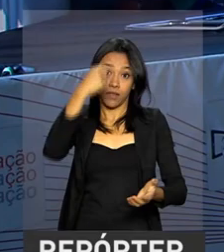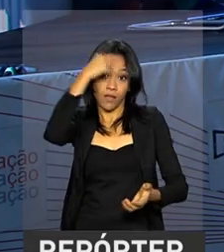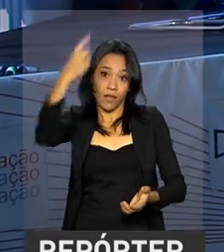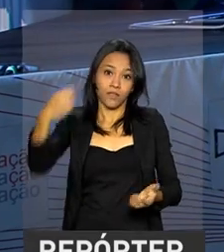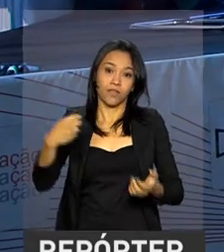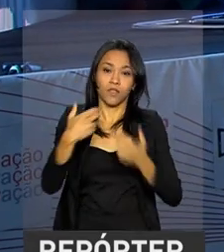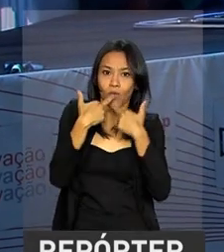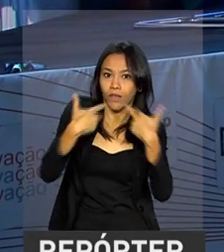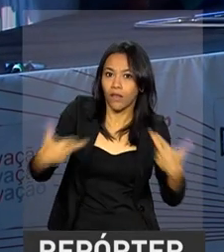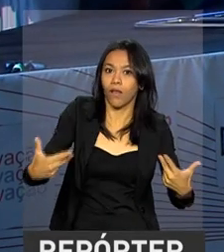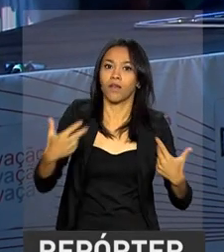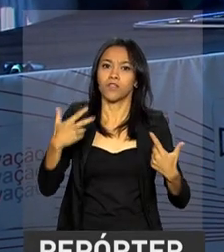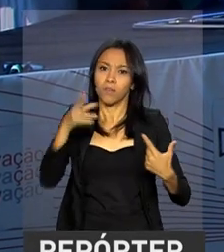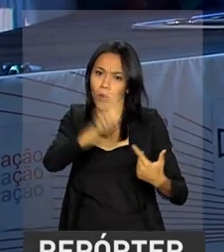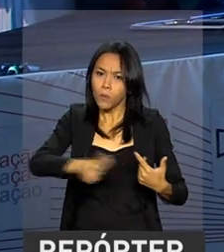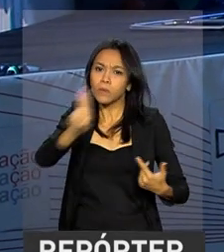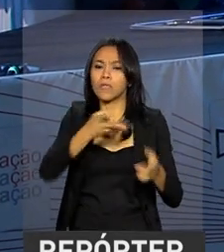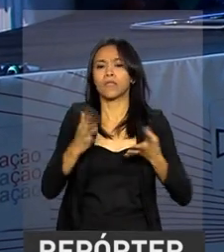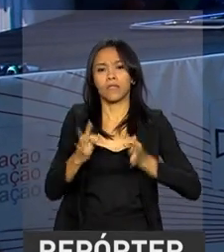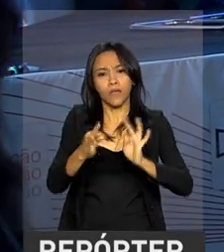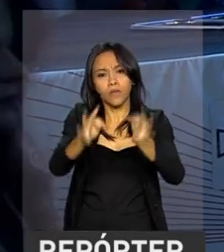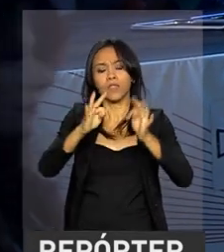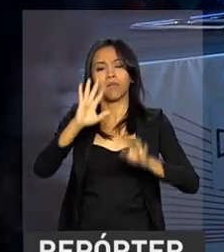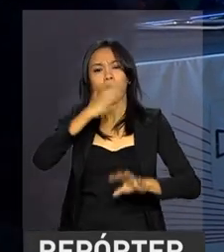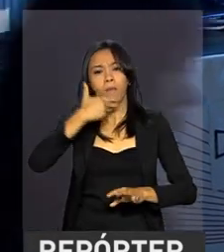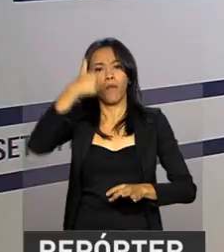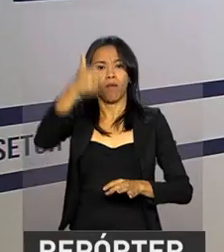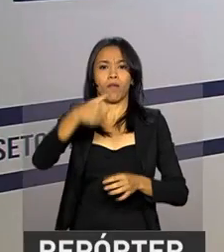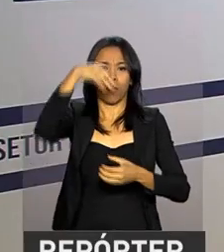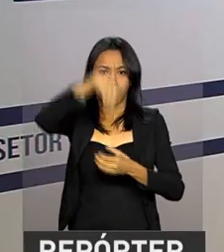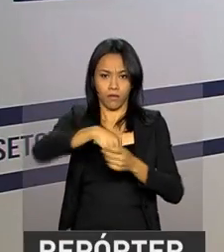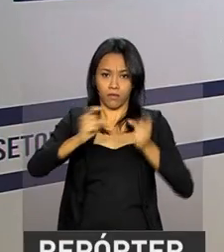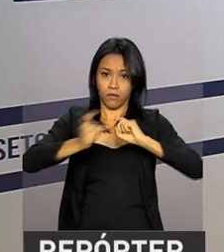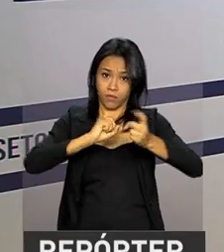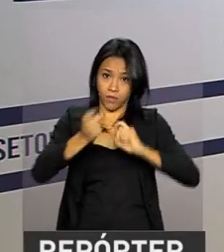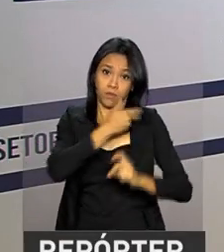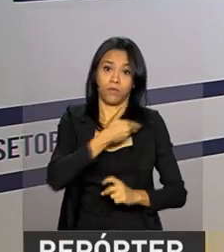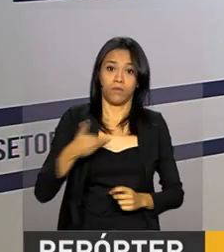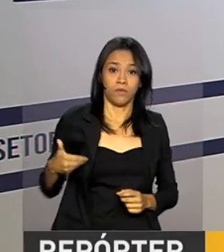usa tecnologia para melhorar o serviço prestado ao cidadão. O cidadão